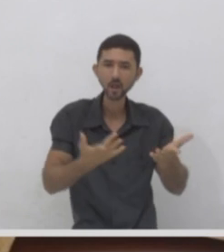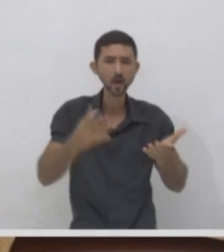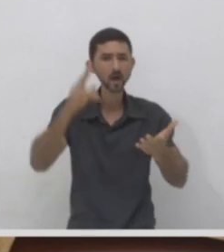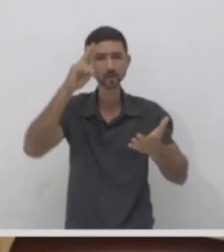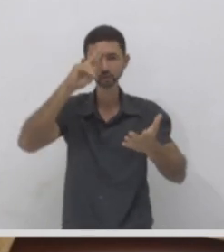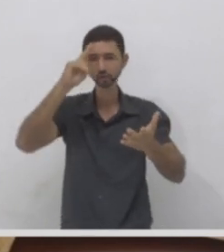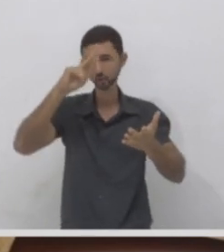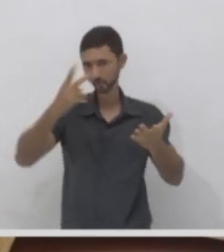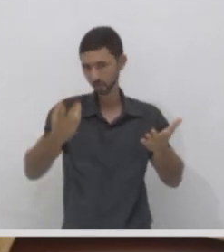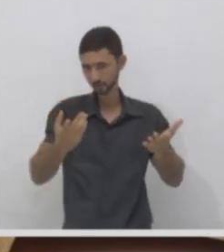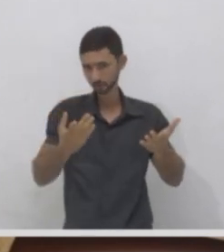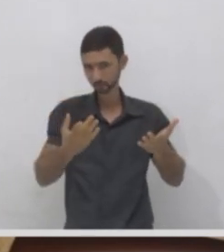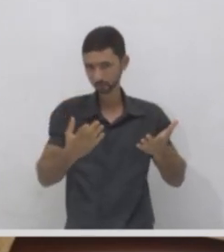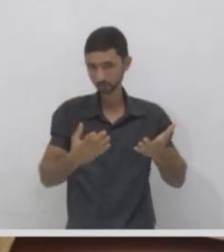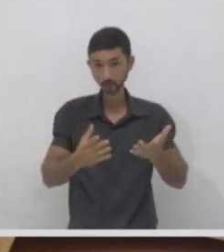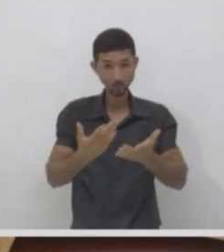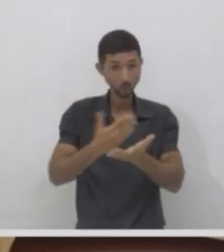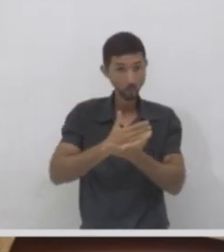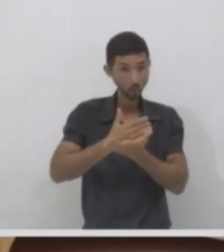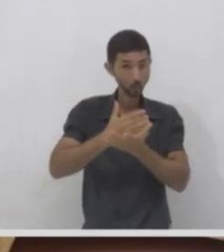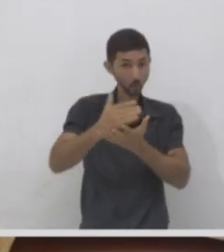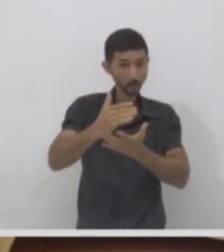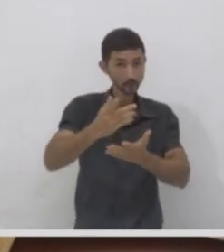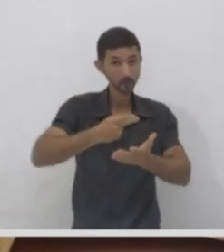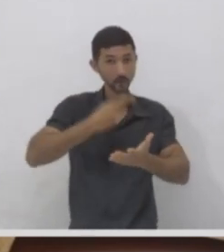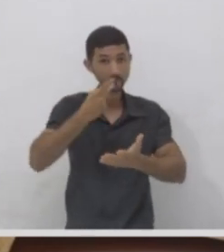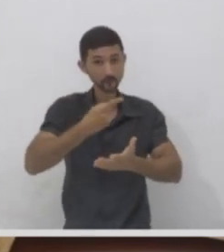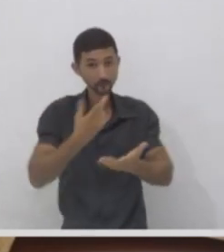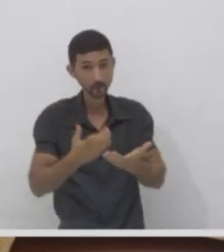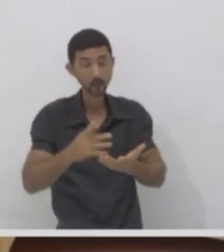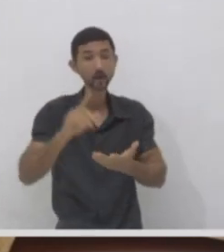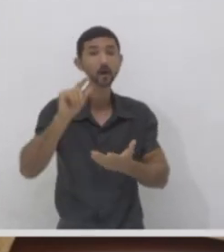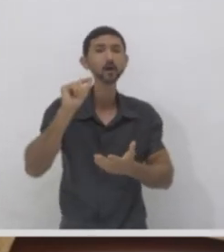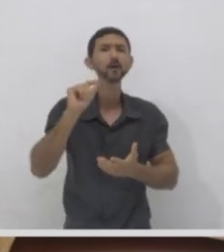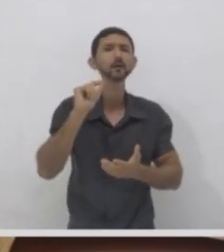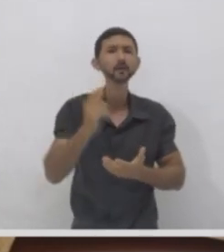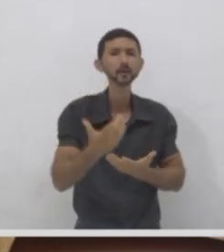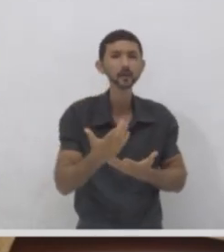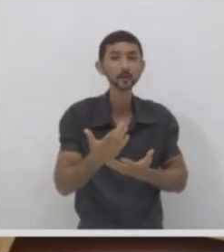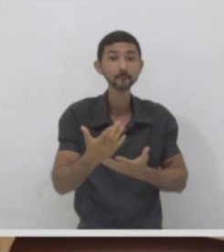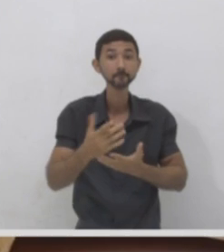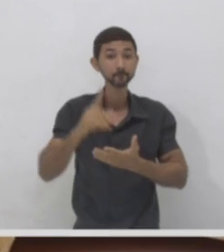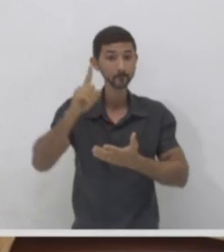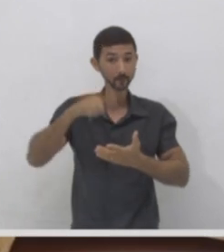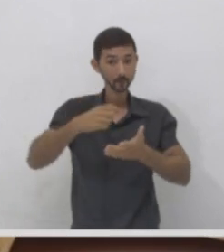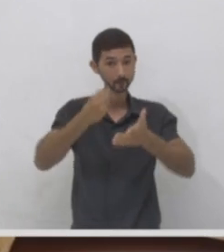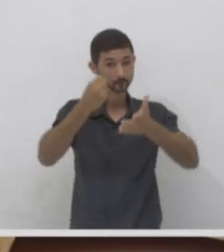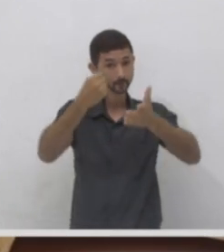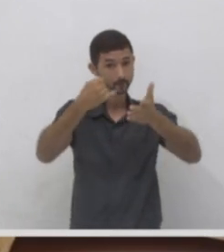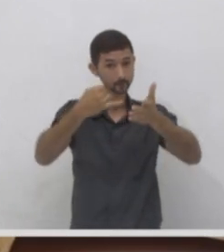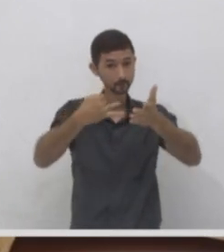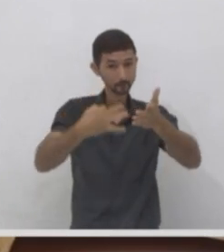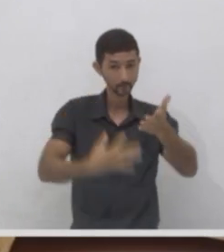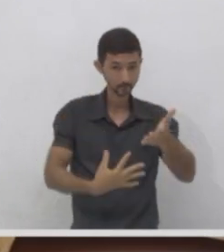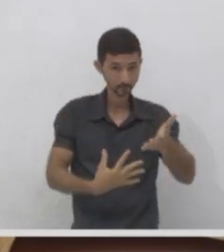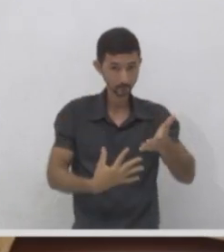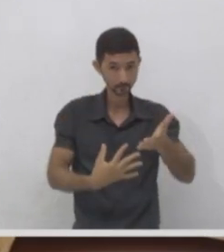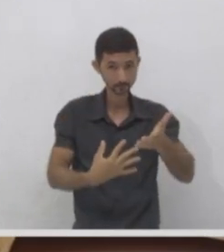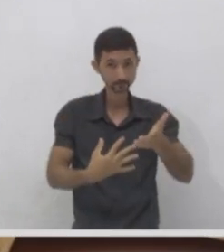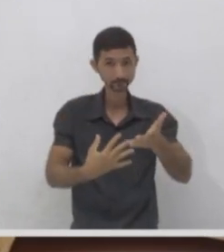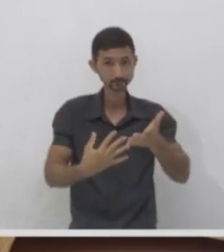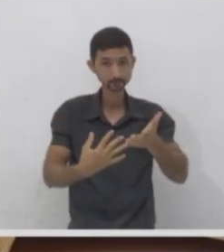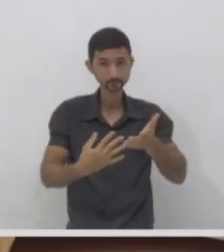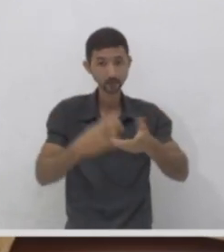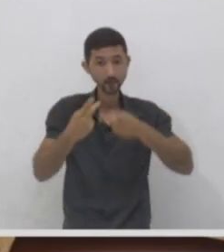Veja que eu relatei no início da nossa fala sobre o que é a narrativa. O que é narrar? Narrar